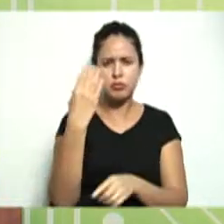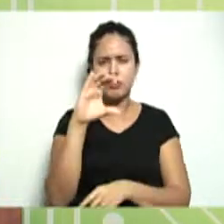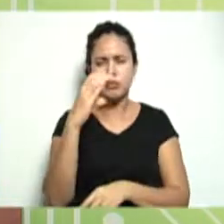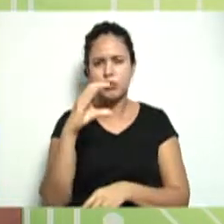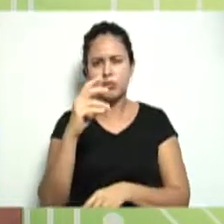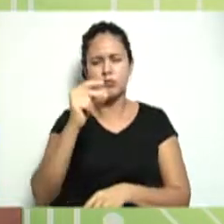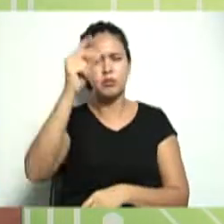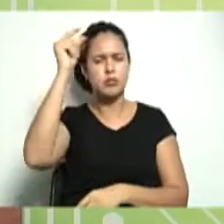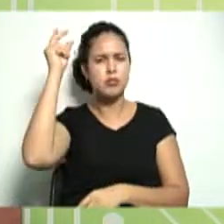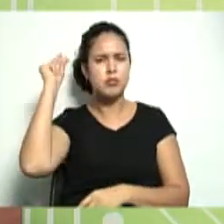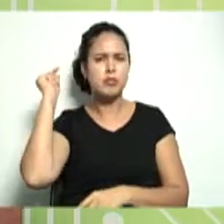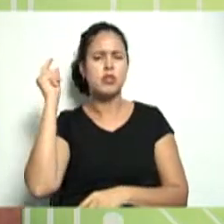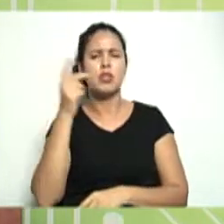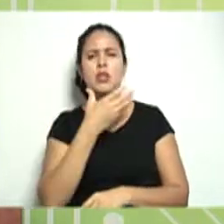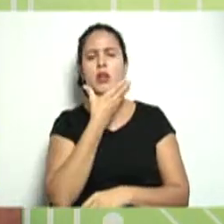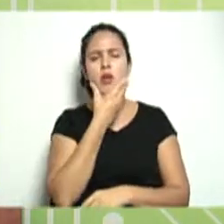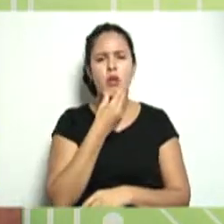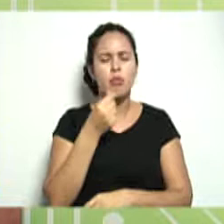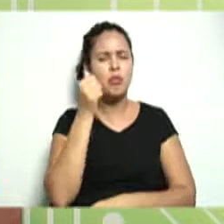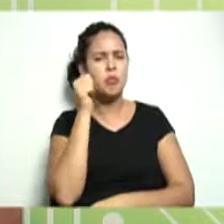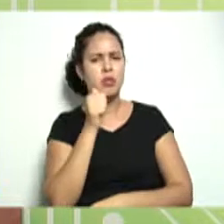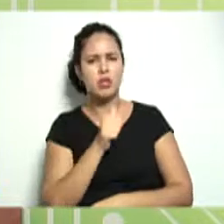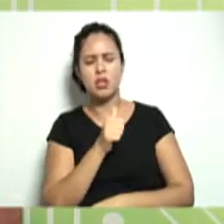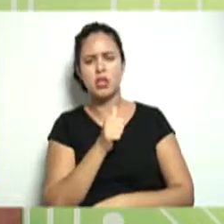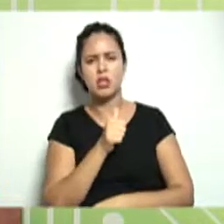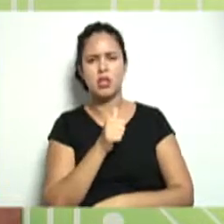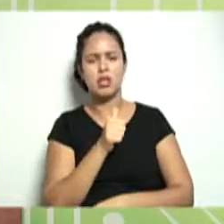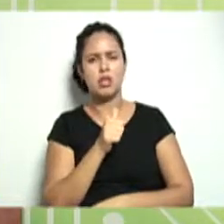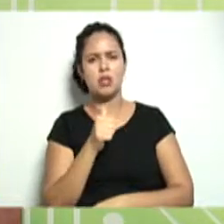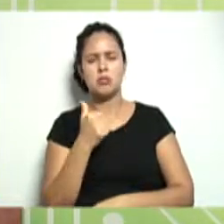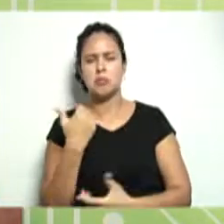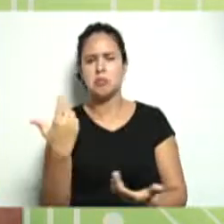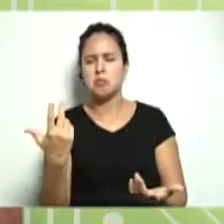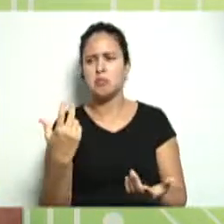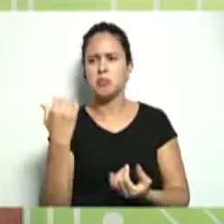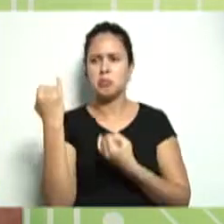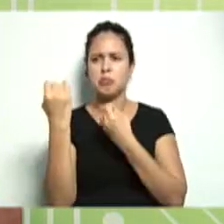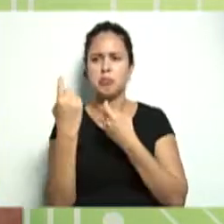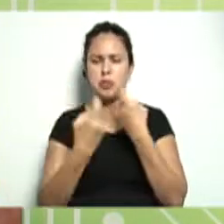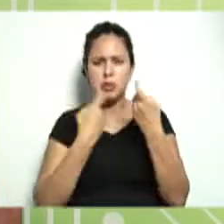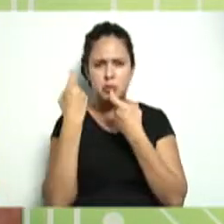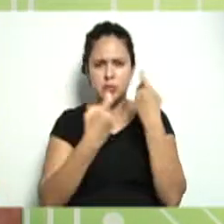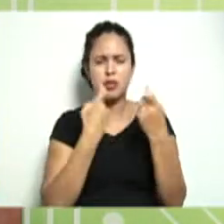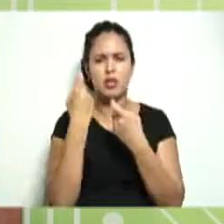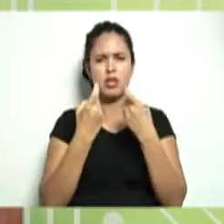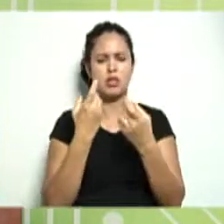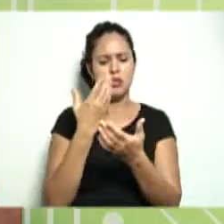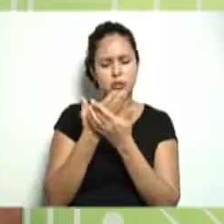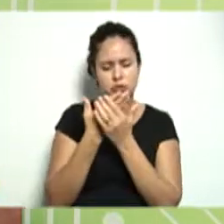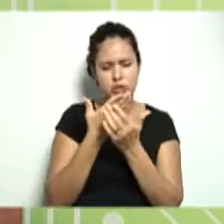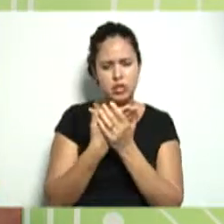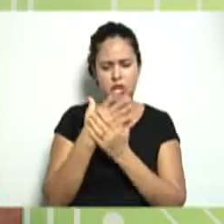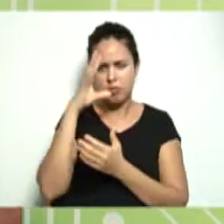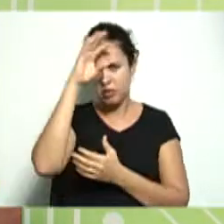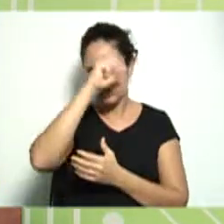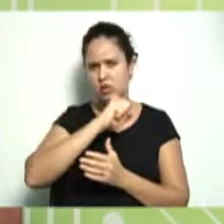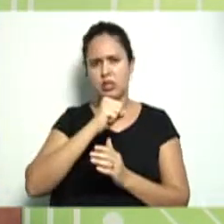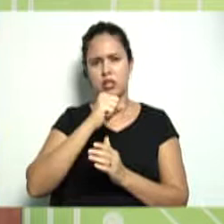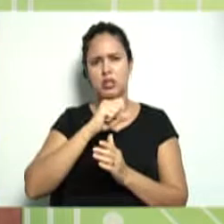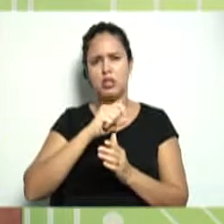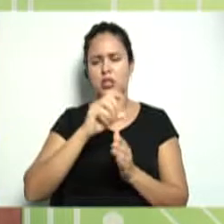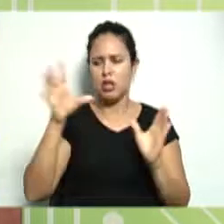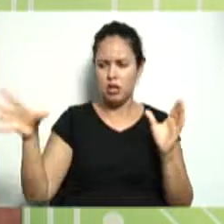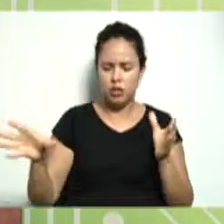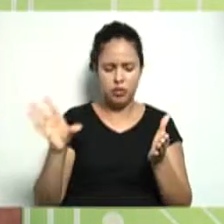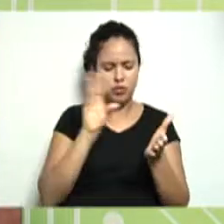homens daquela época, para as mulheres daquela época, não era interessante você